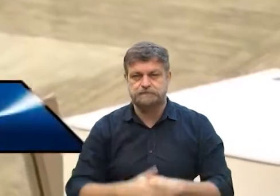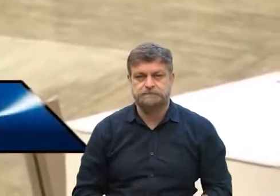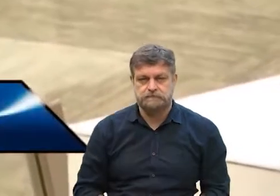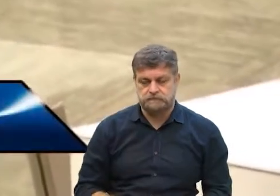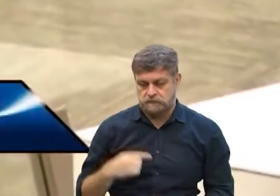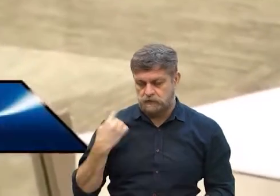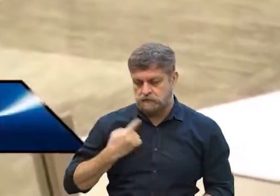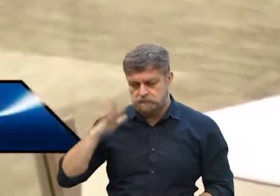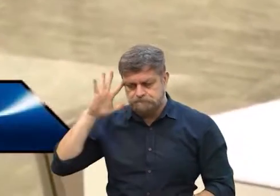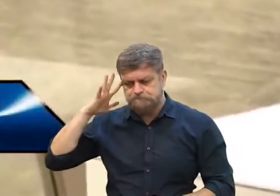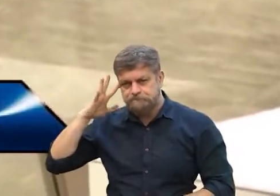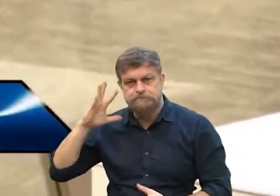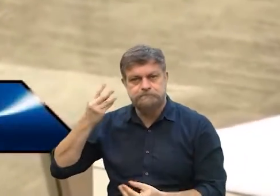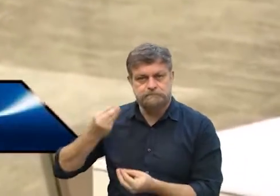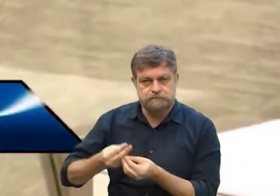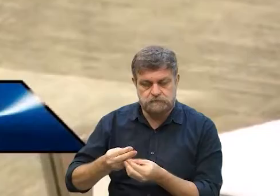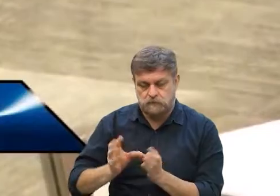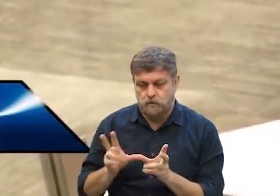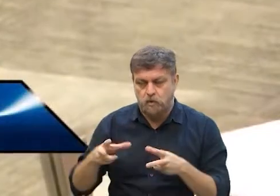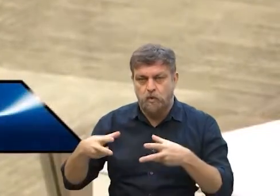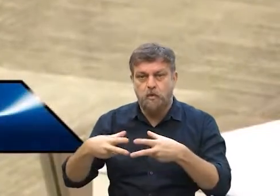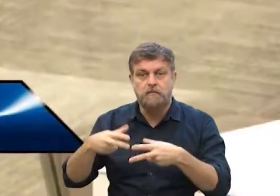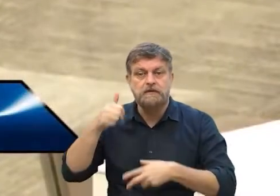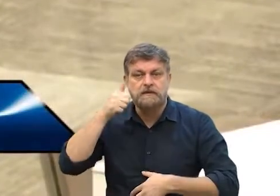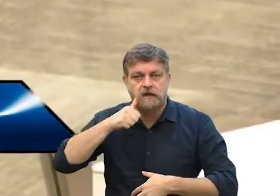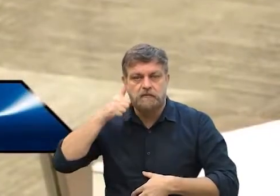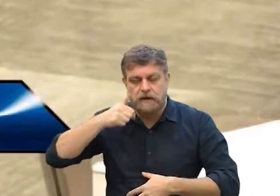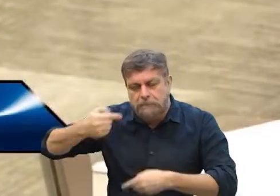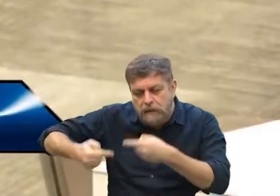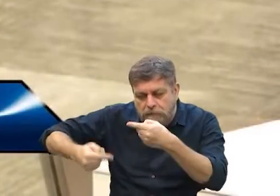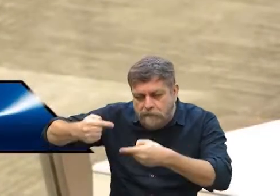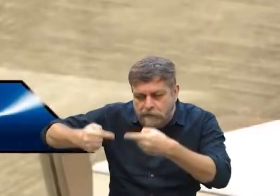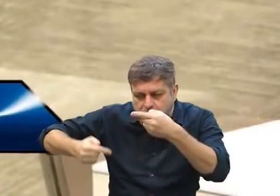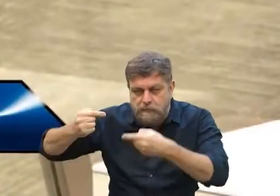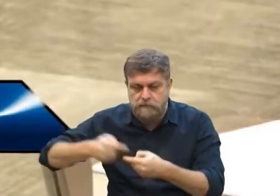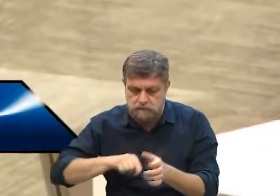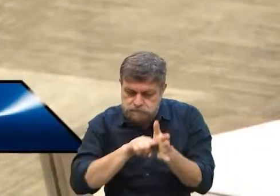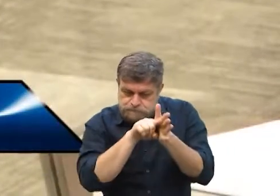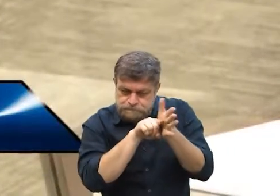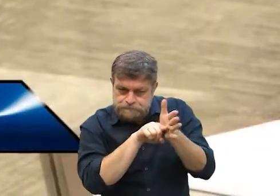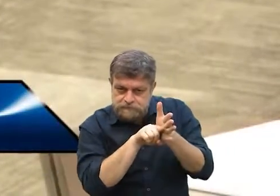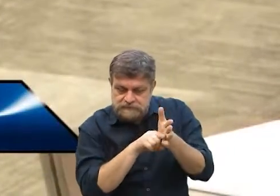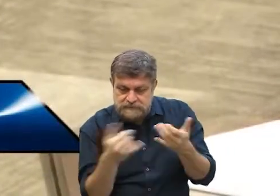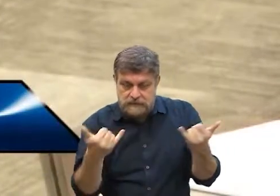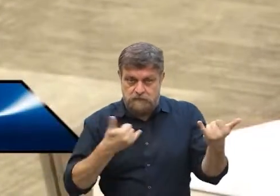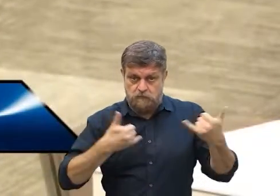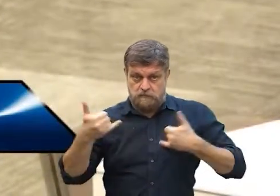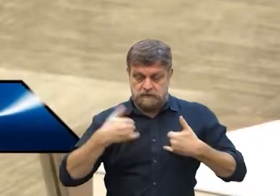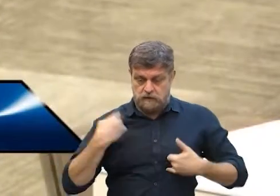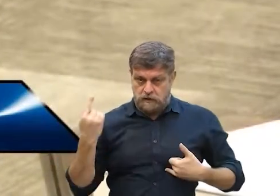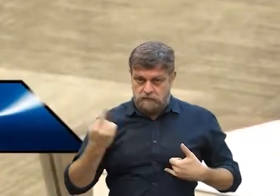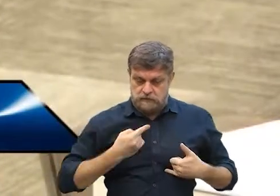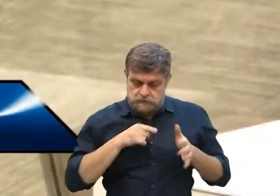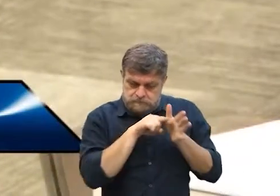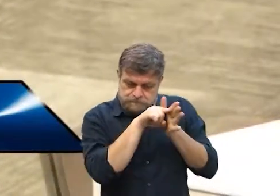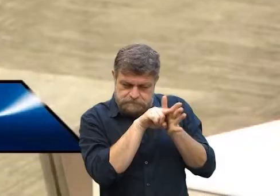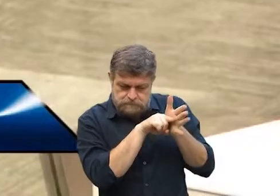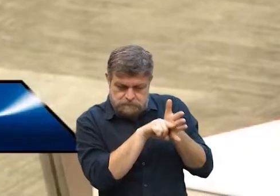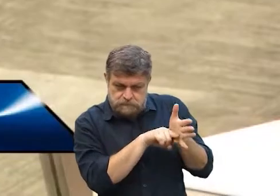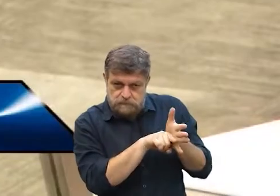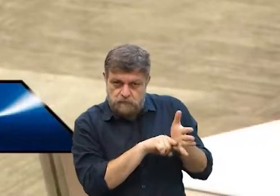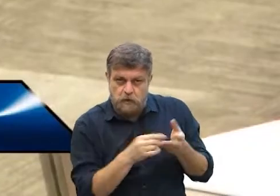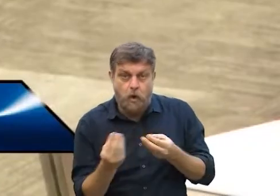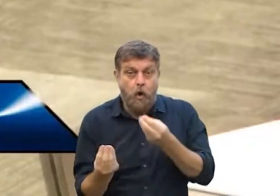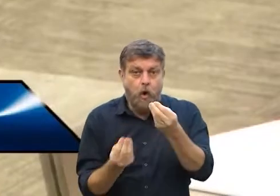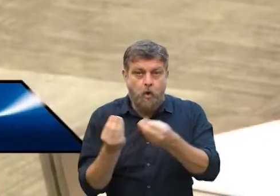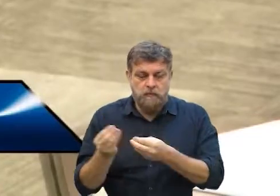Essa foi uma deliberação que nós tomamos na reunião da Comissão da Mulher e esse levantamento das informações é exatamente para a gente verificar